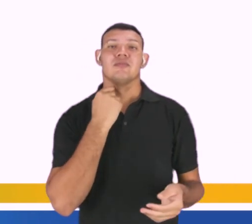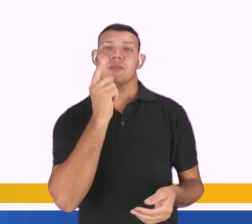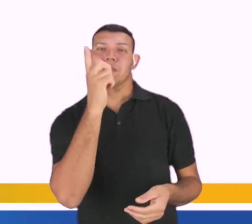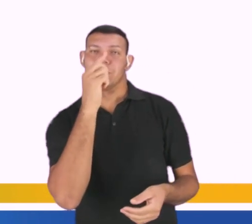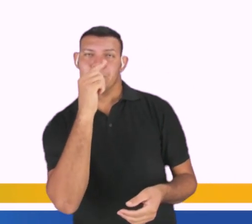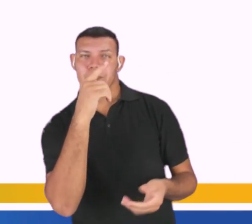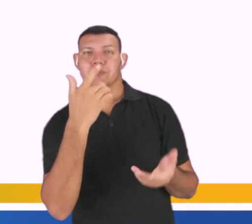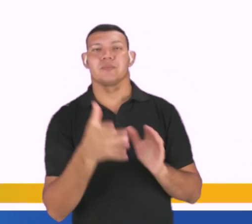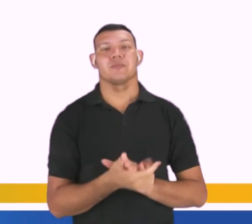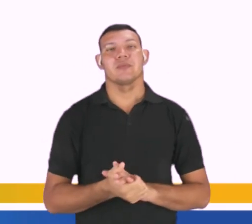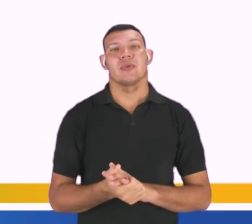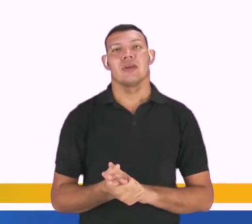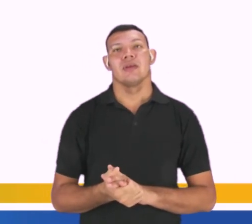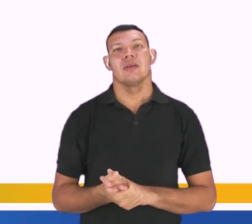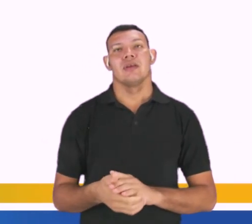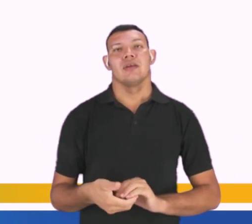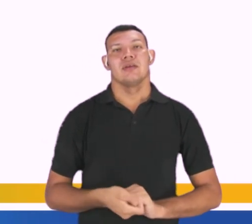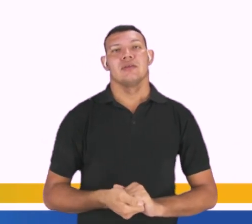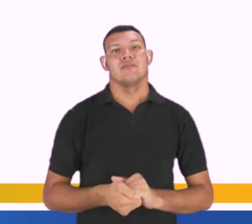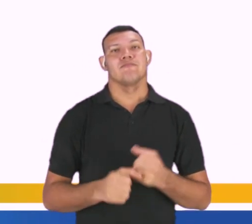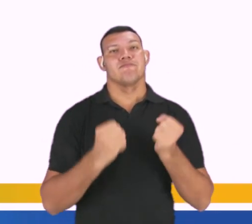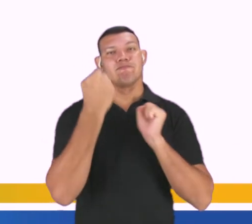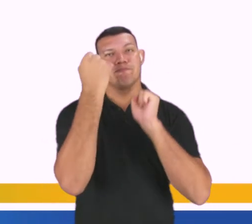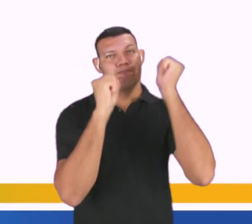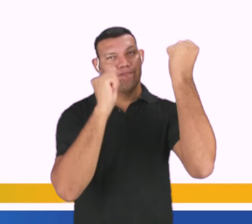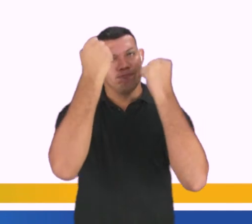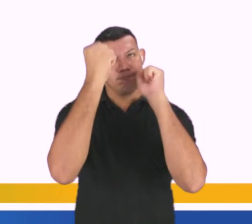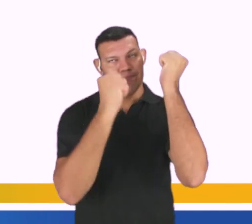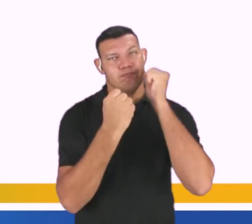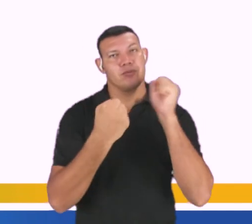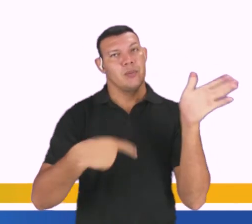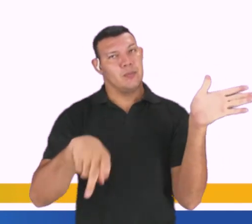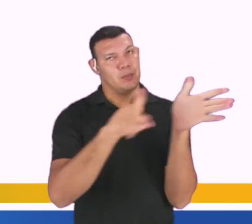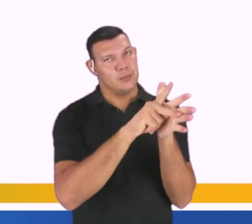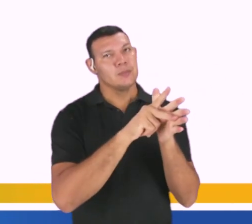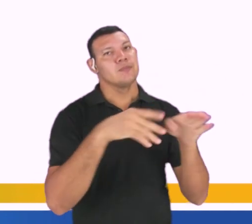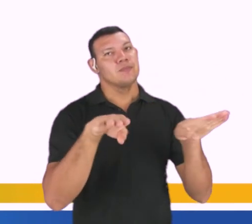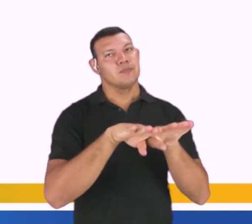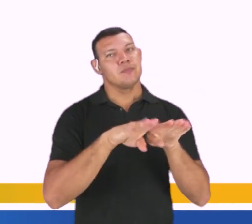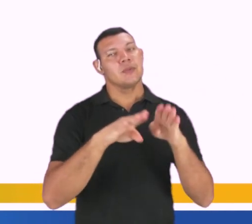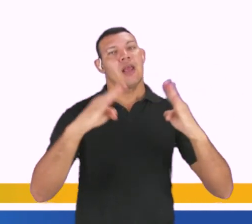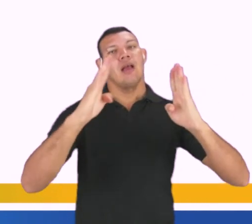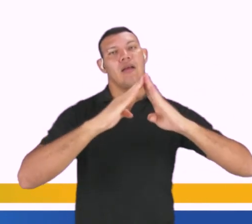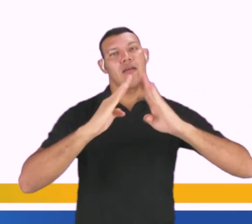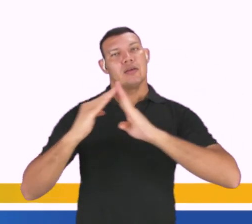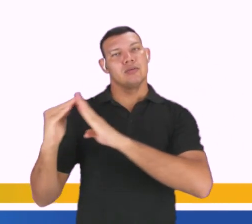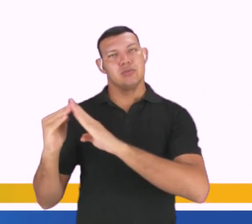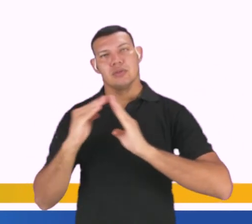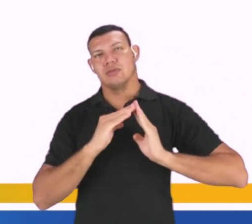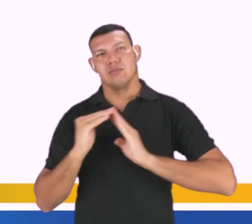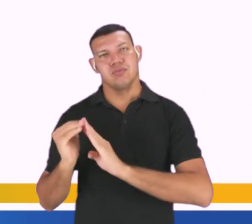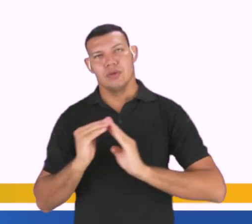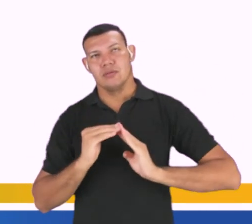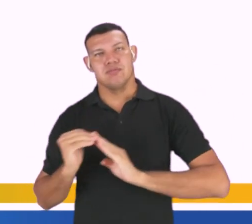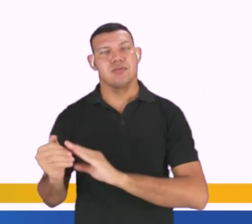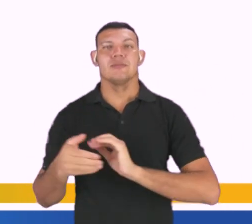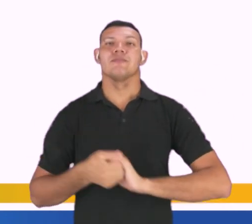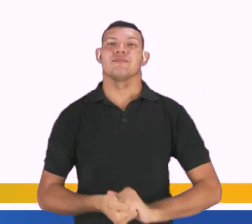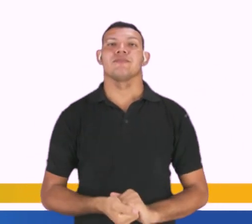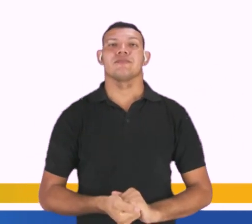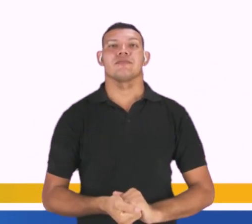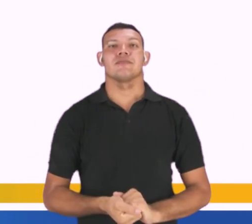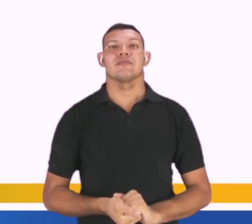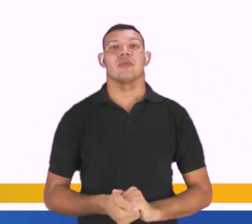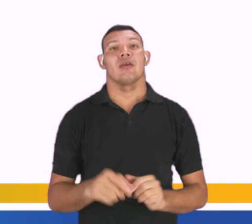água, que é dejeto tanto das indústrias como das residências, como também das práticas agrícolas que permitem